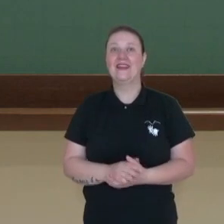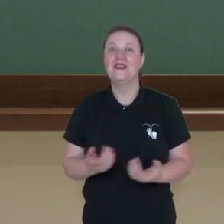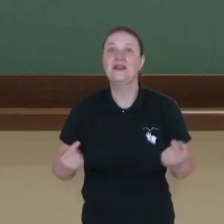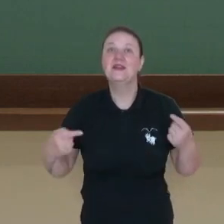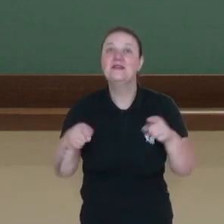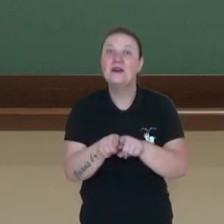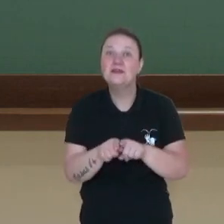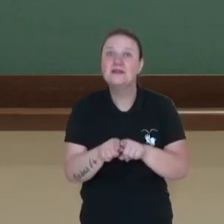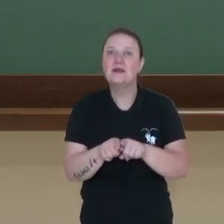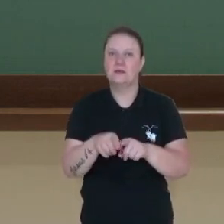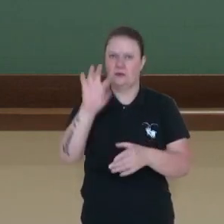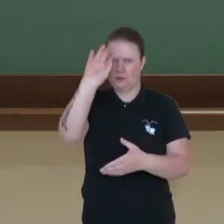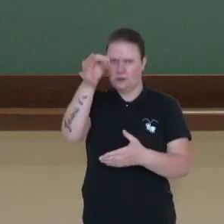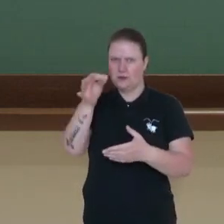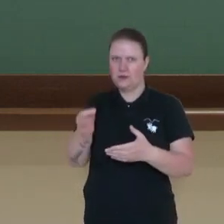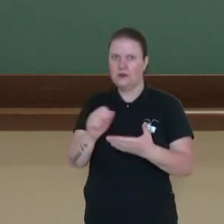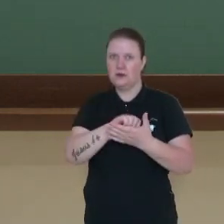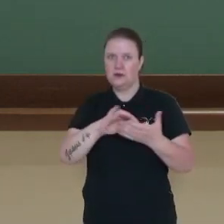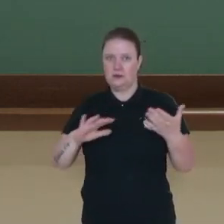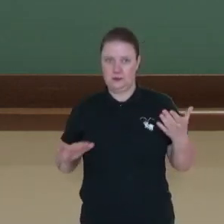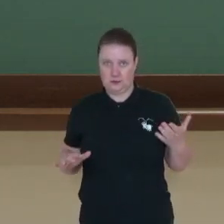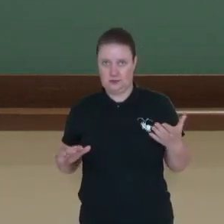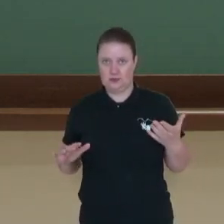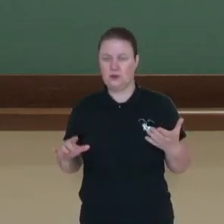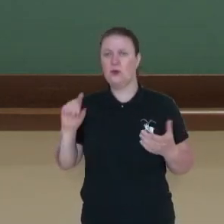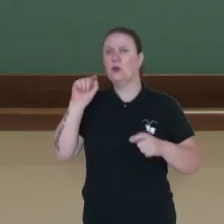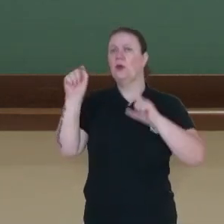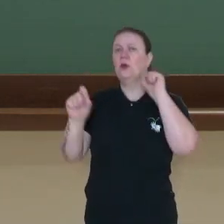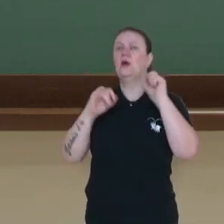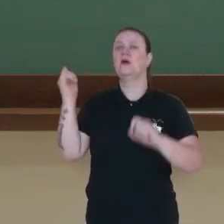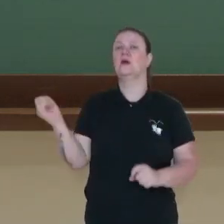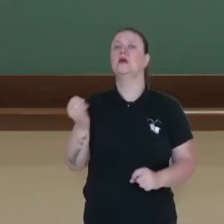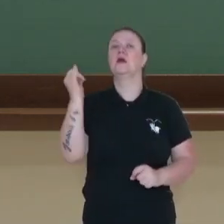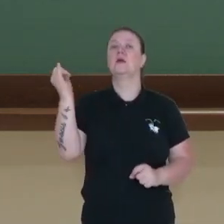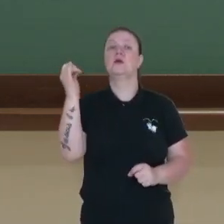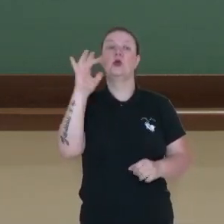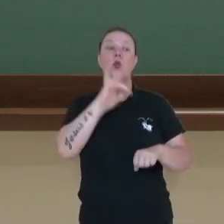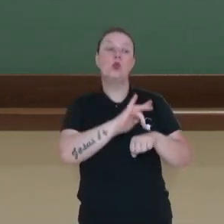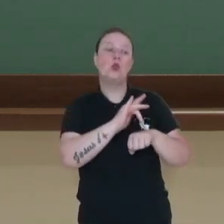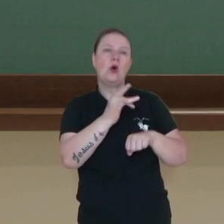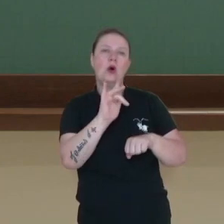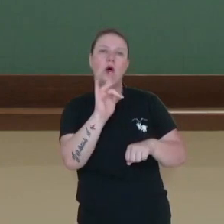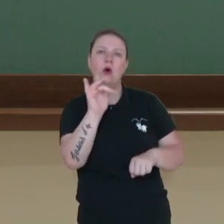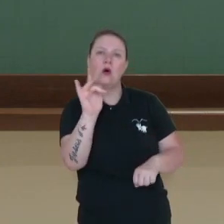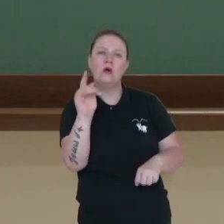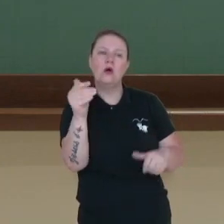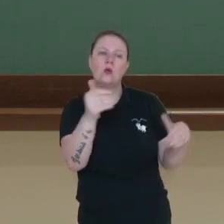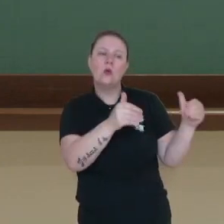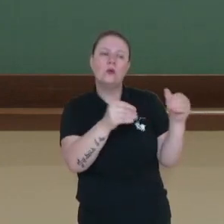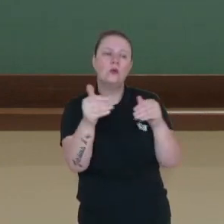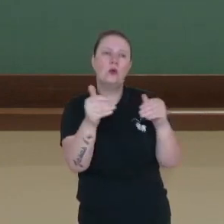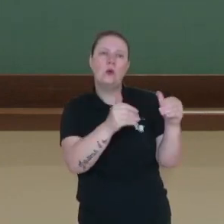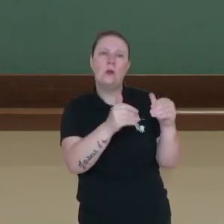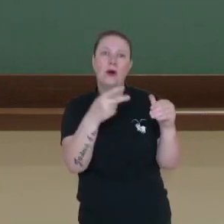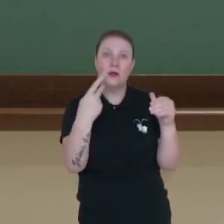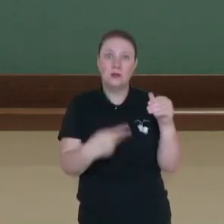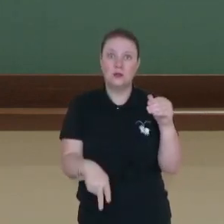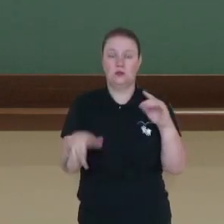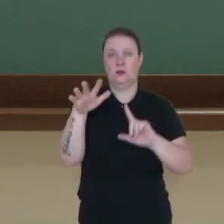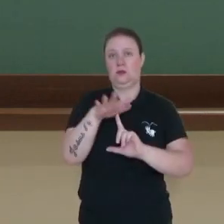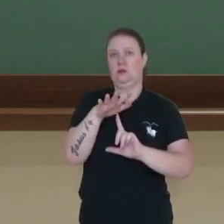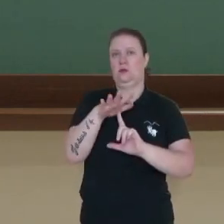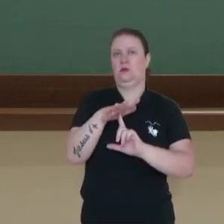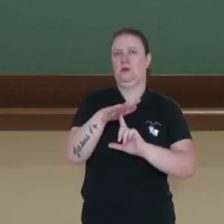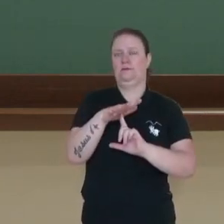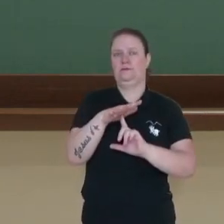Vamos corrigir a nossa atividade então, pessoal? Qual a importância do ciclo do ouro para a ocupação do território paranaense? Trago